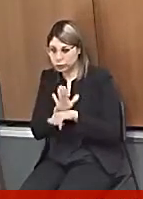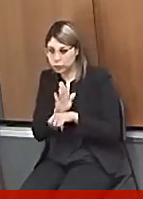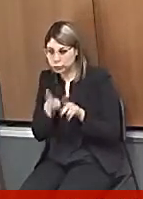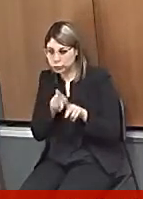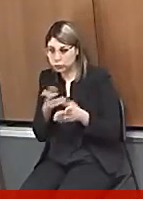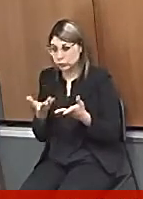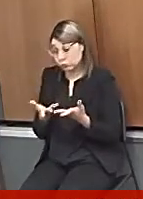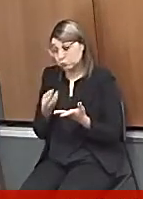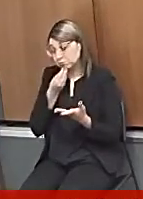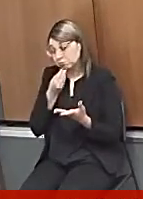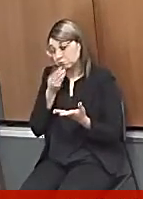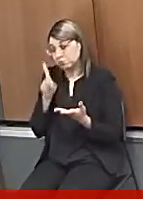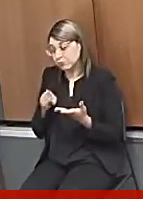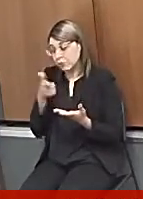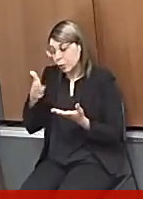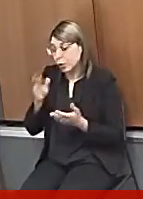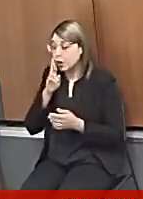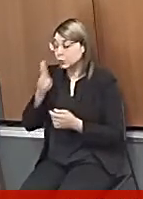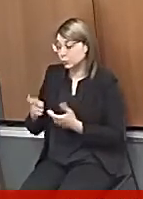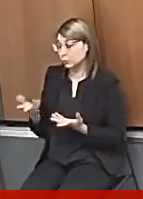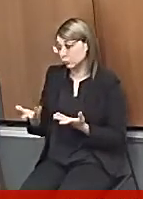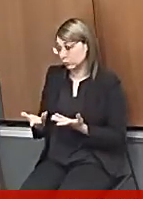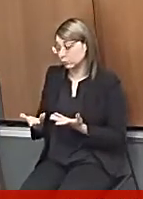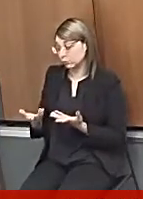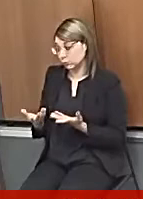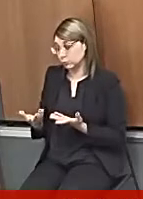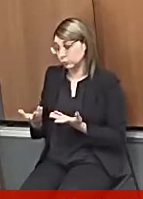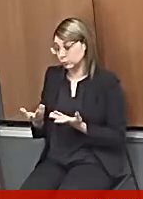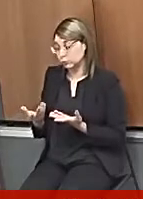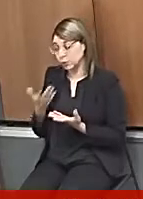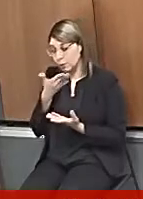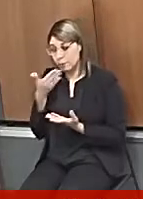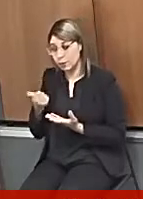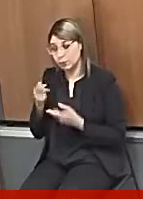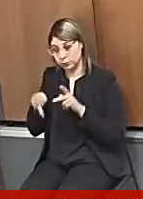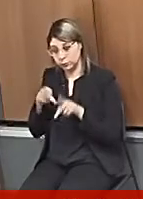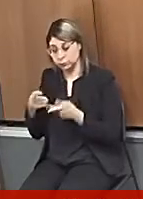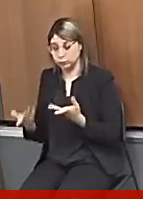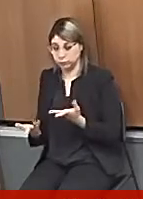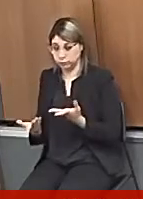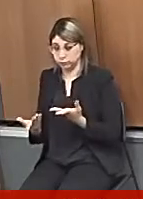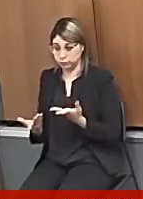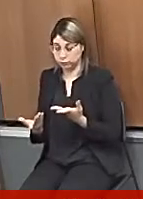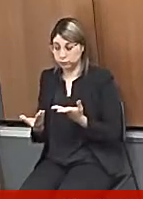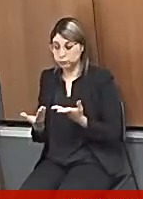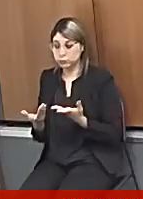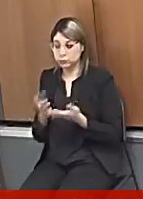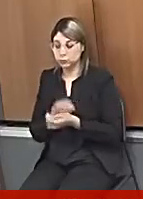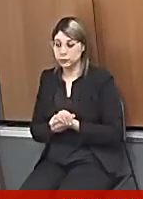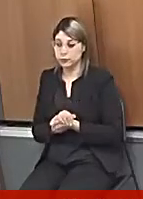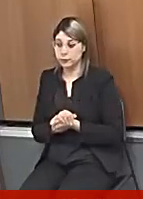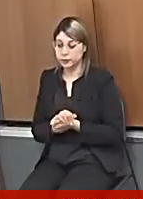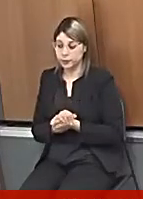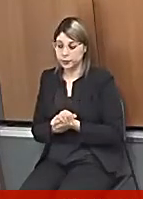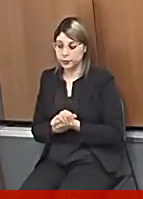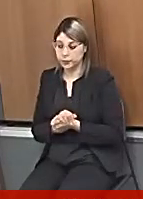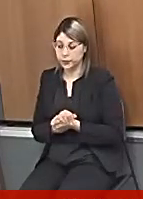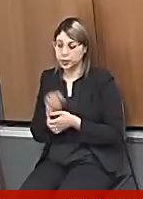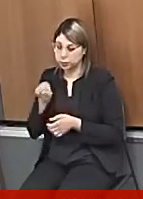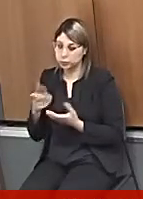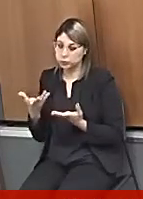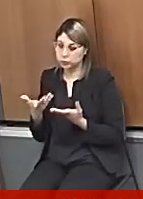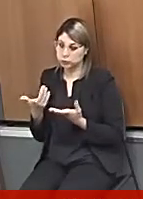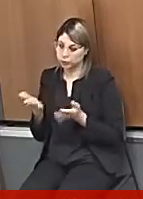de repente se pode considerar alguma outra resposta que possa também atender melhor o complementar em outro ponto e nesse sentido